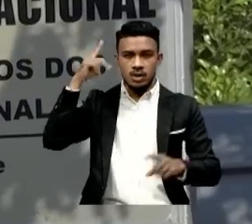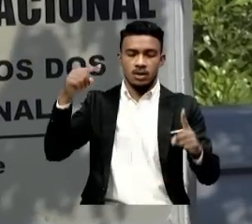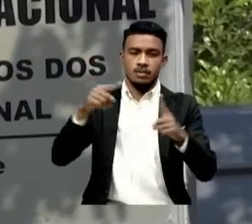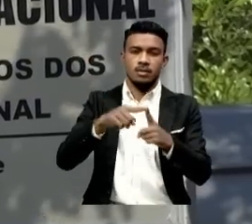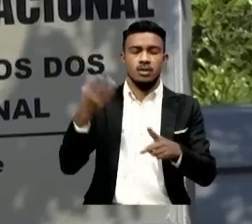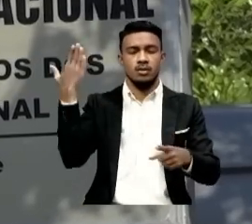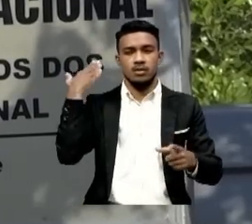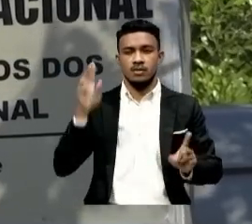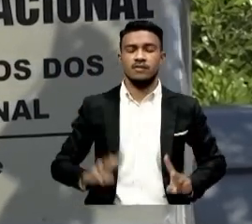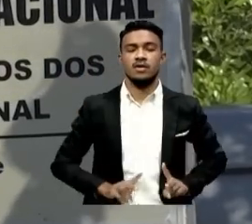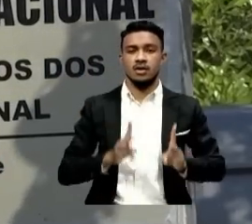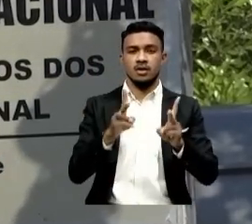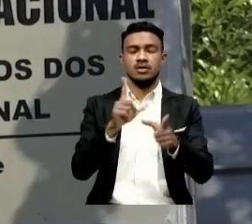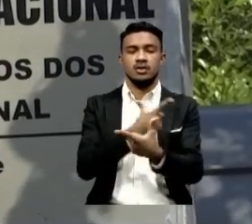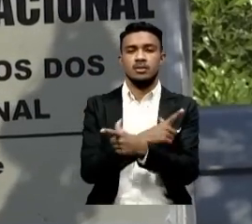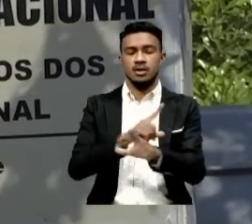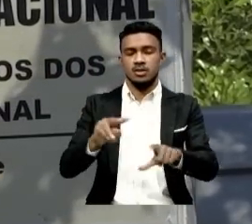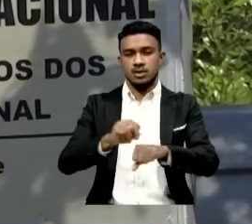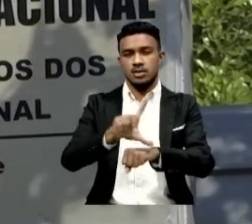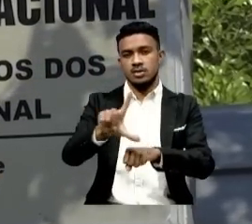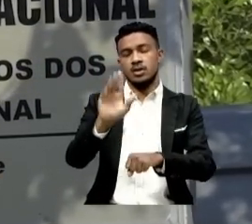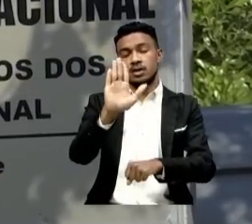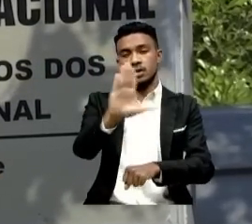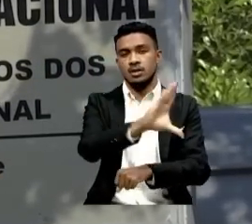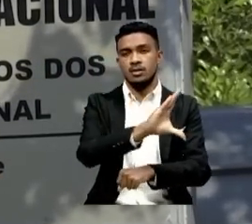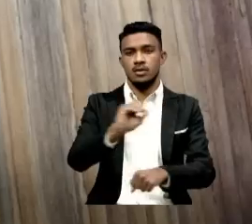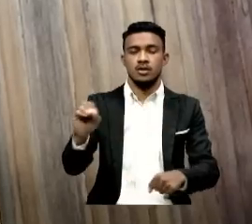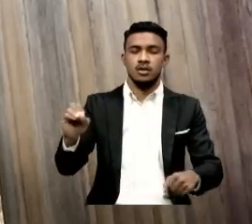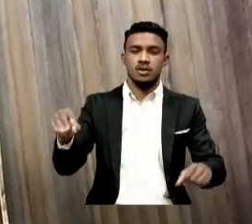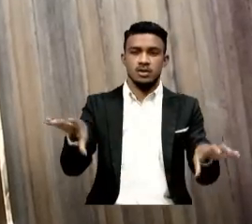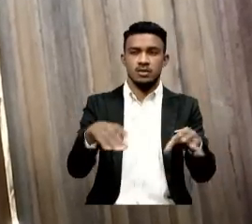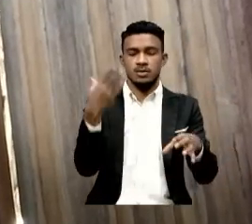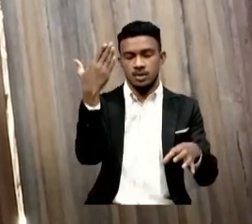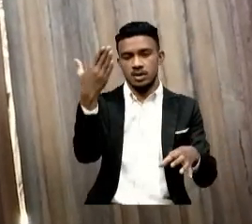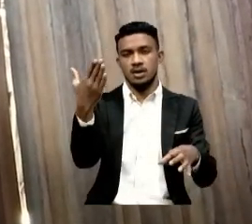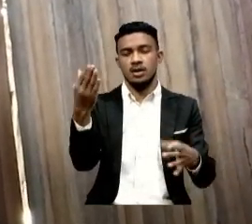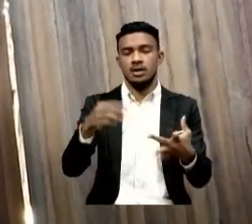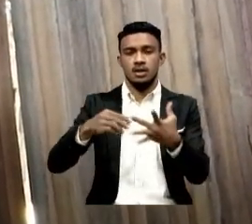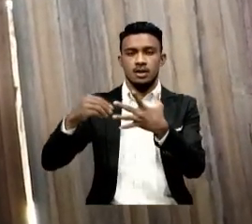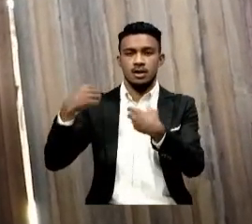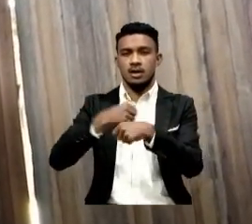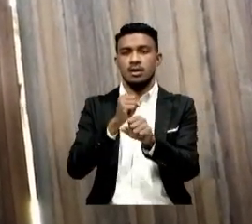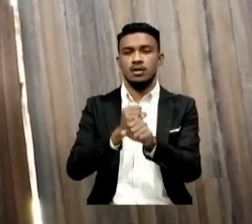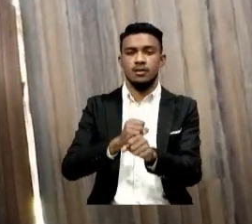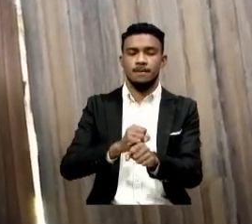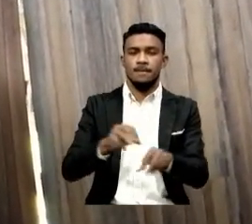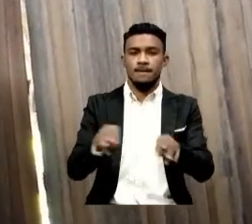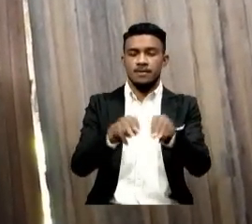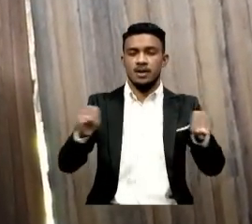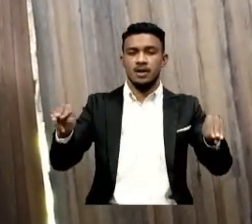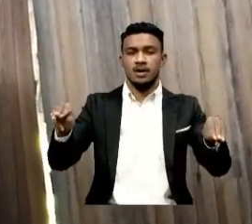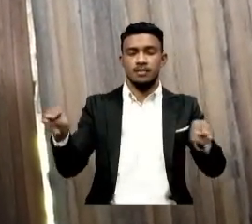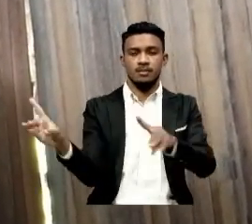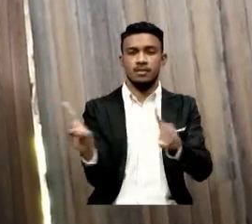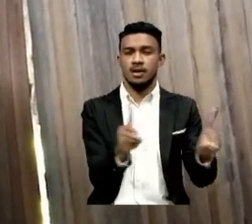antigo combatente libertação nacional nian no compete mo Espanha liu atu cria medida política nian